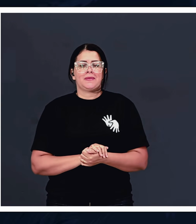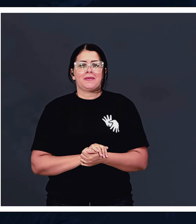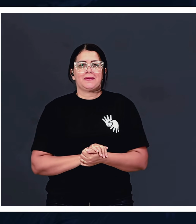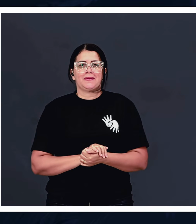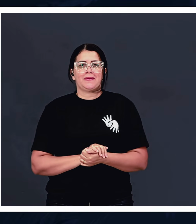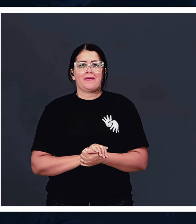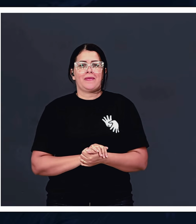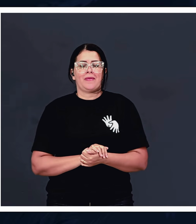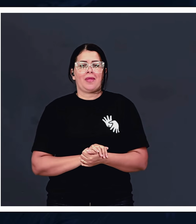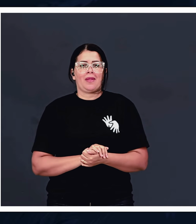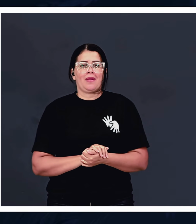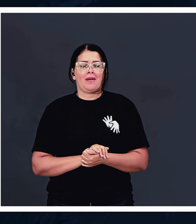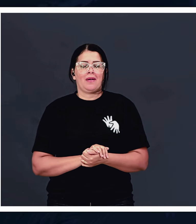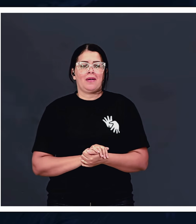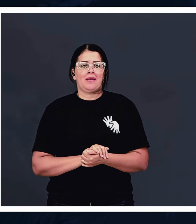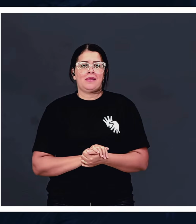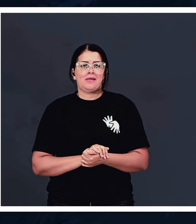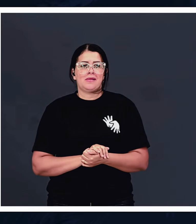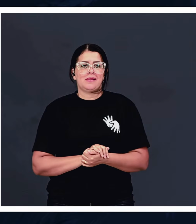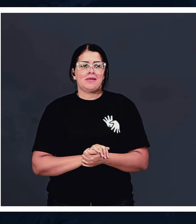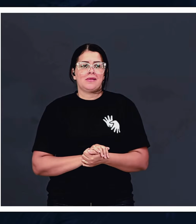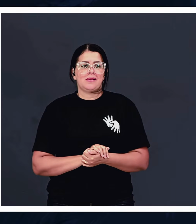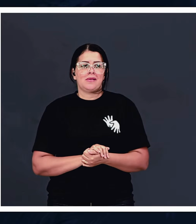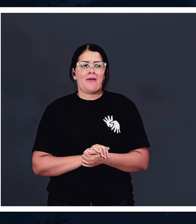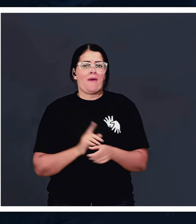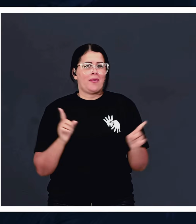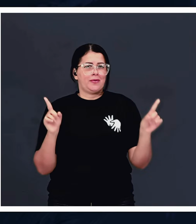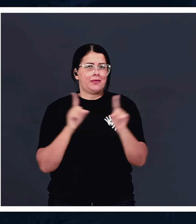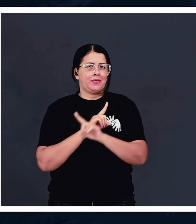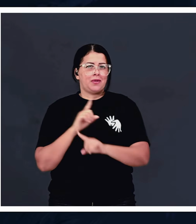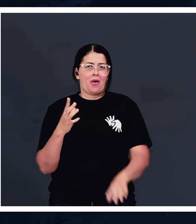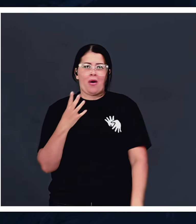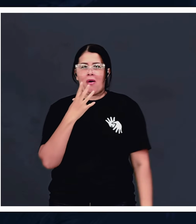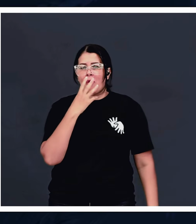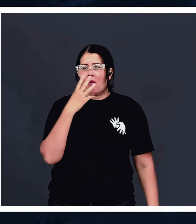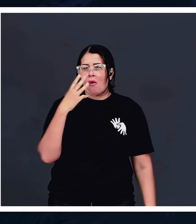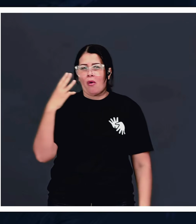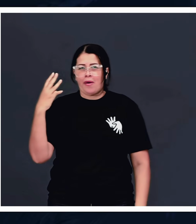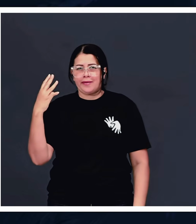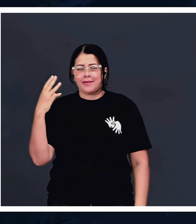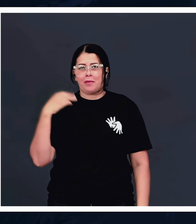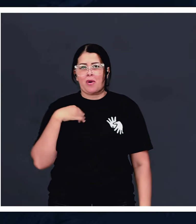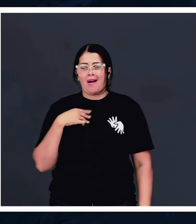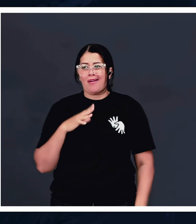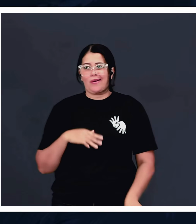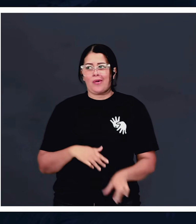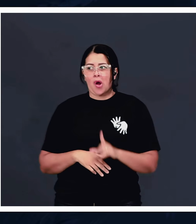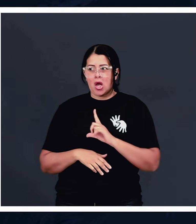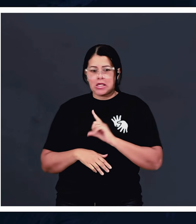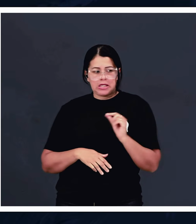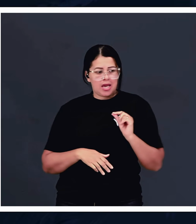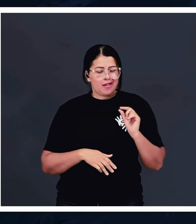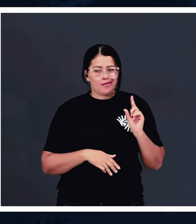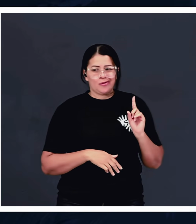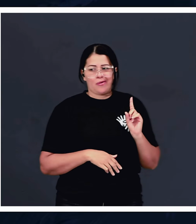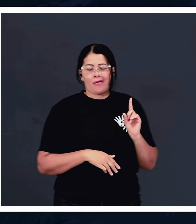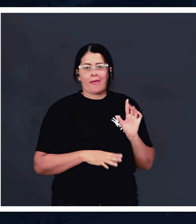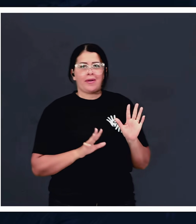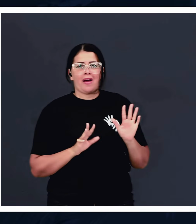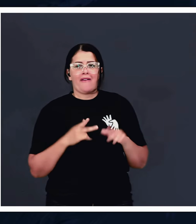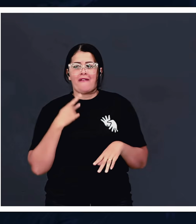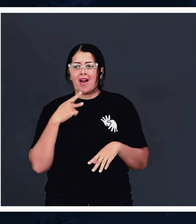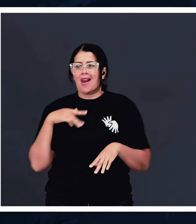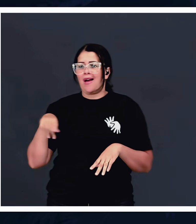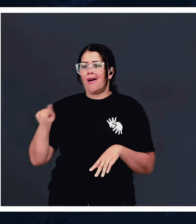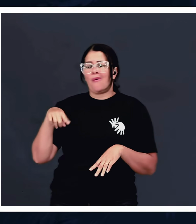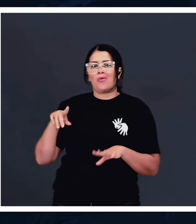Não caia na tentação para sair de uma situação desagradável, falar algo